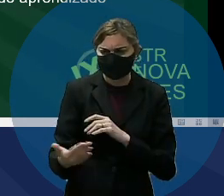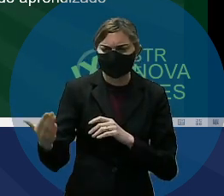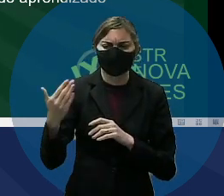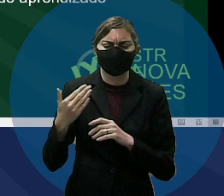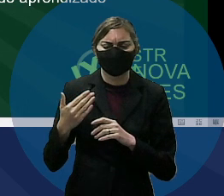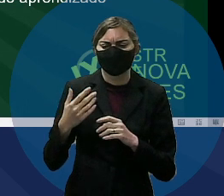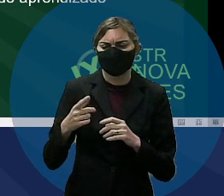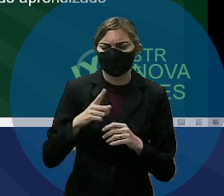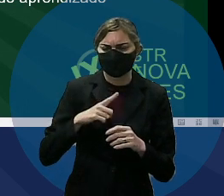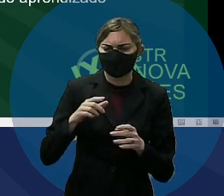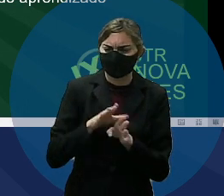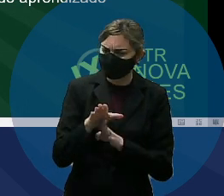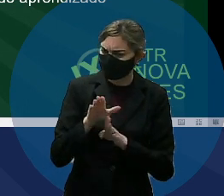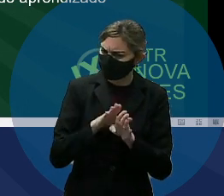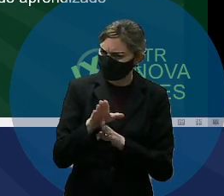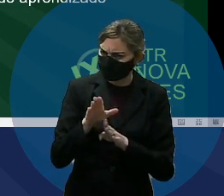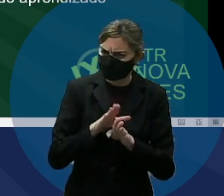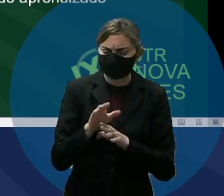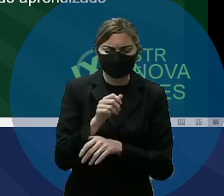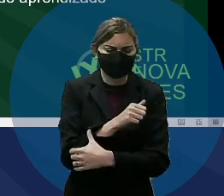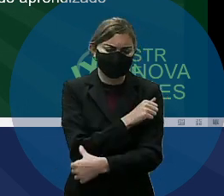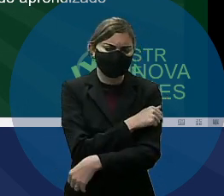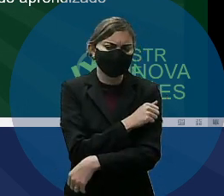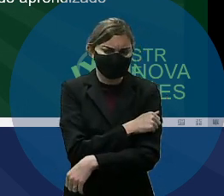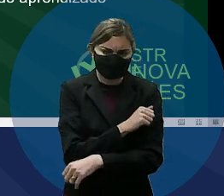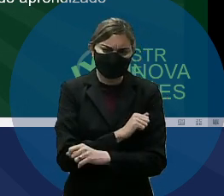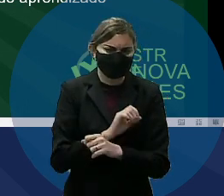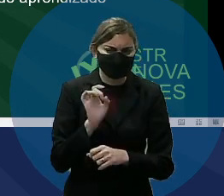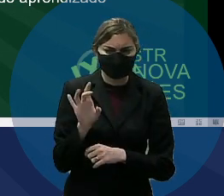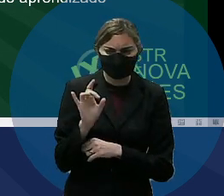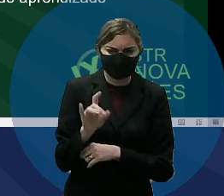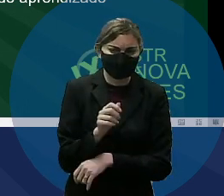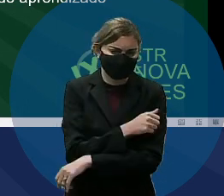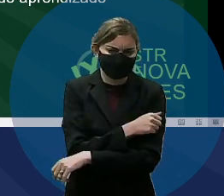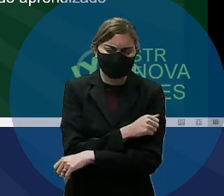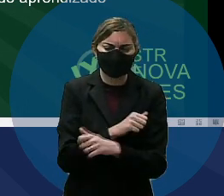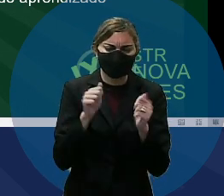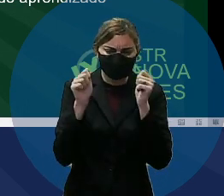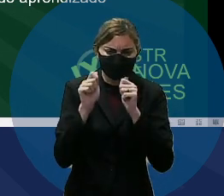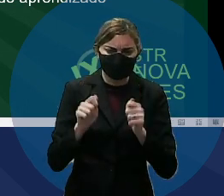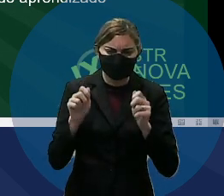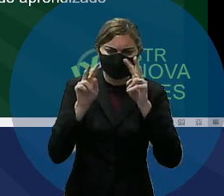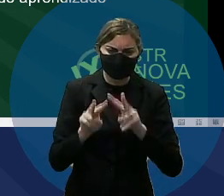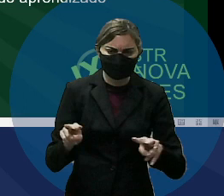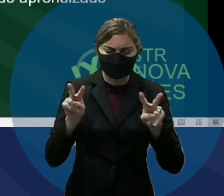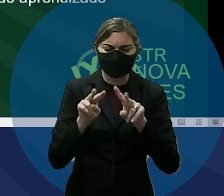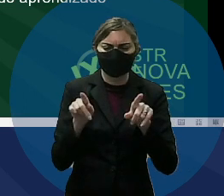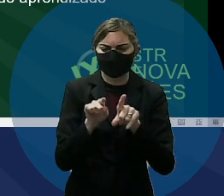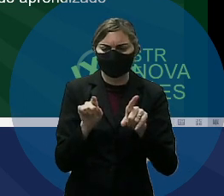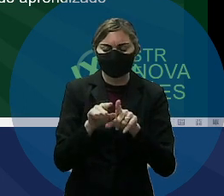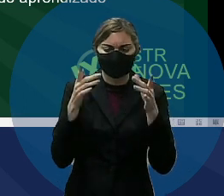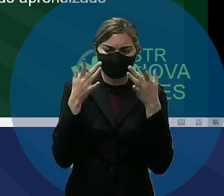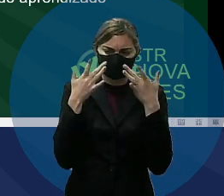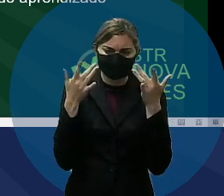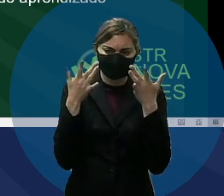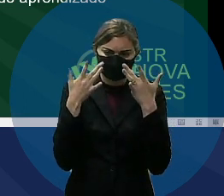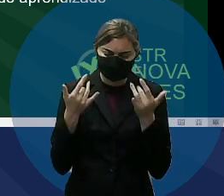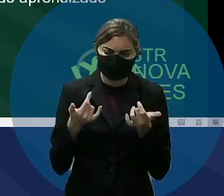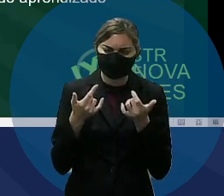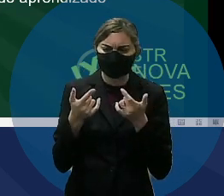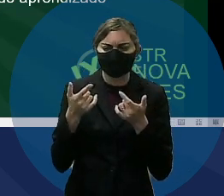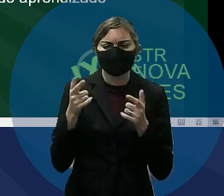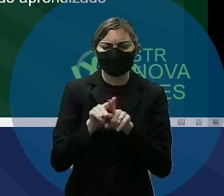gente orientando esses estudantes, inclusive não só estudantes de artes visuais, também alunos de teatro, eles ficaram